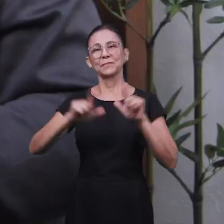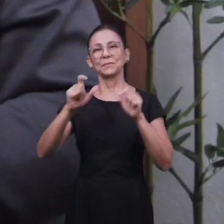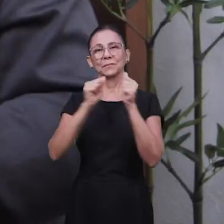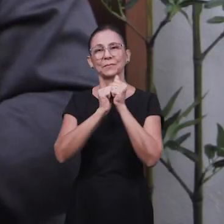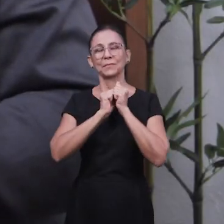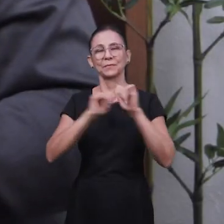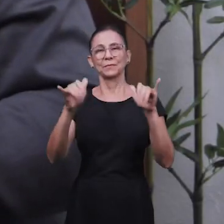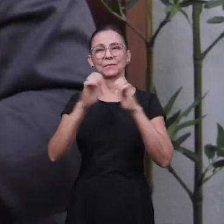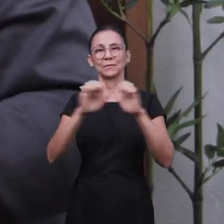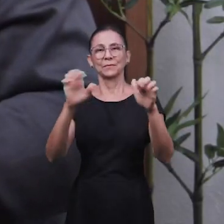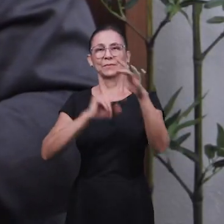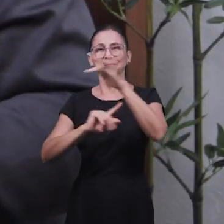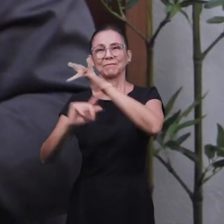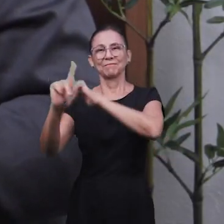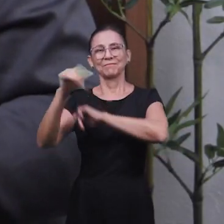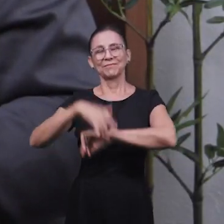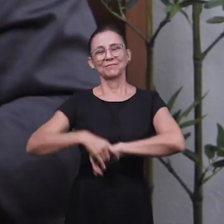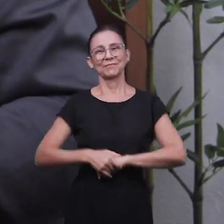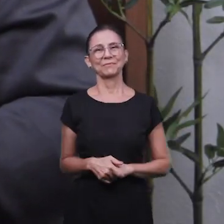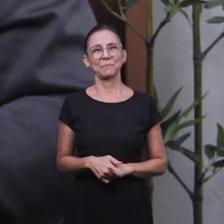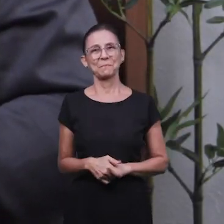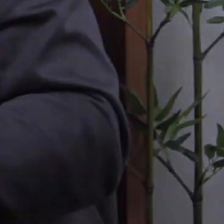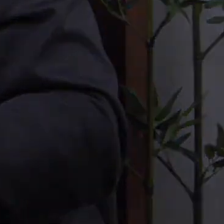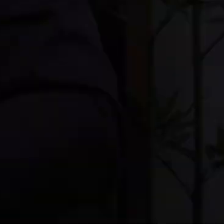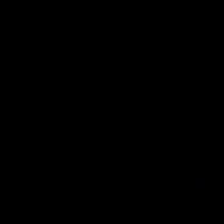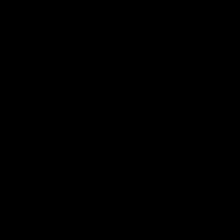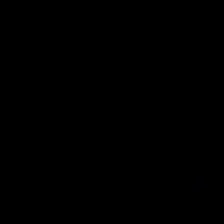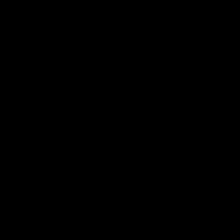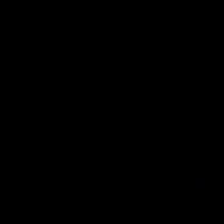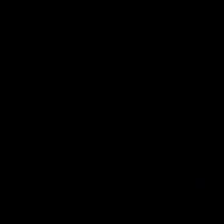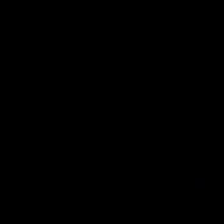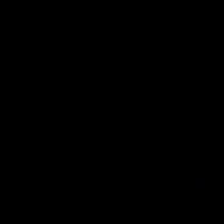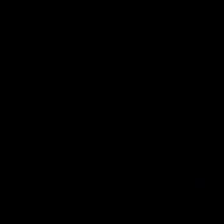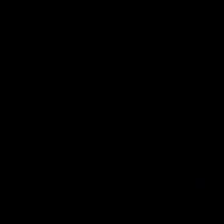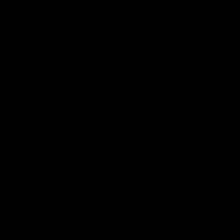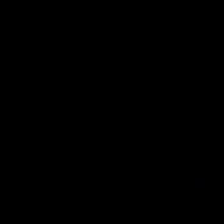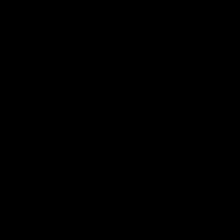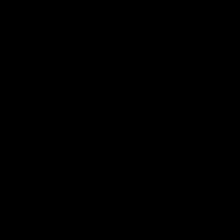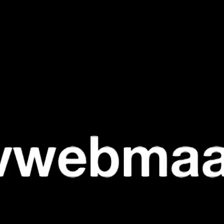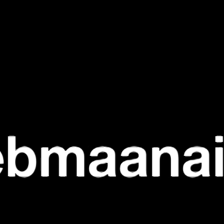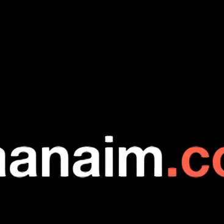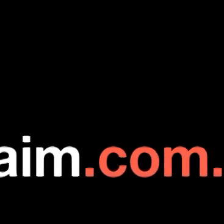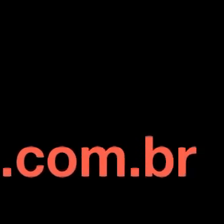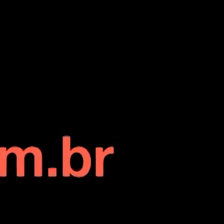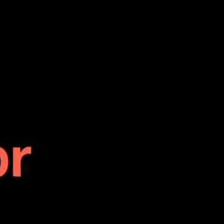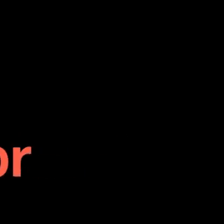Manaim, juntas anunciando o Evangelho Eterno.